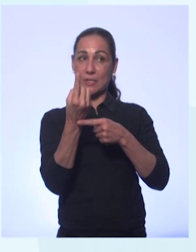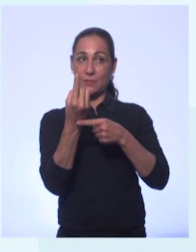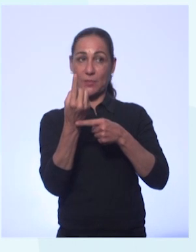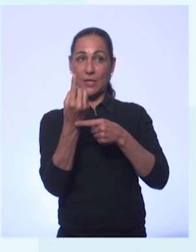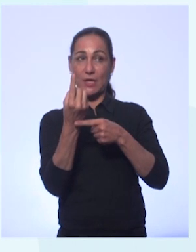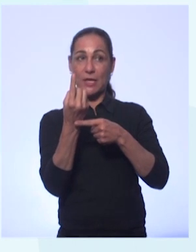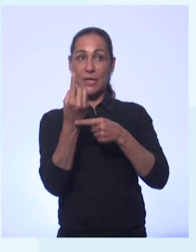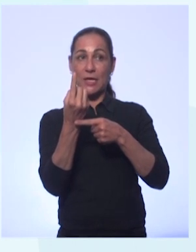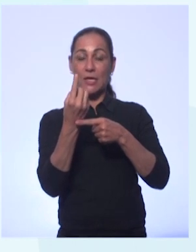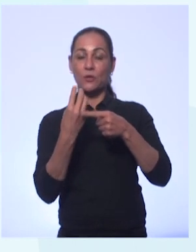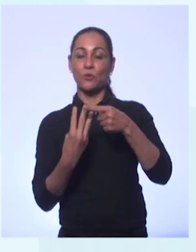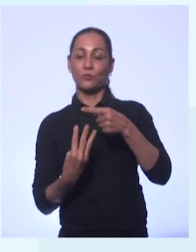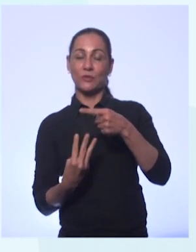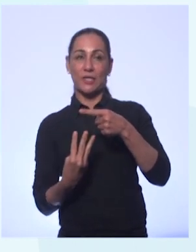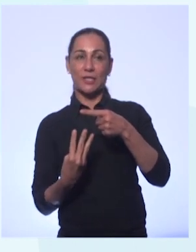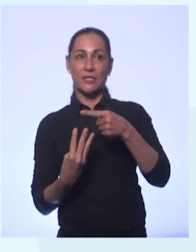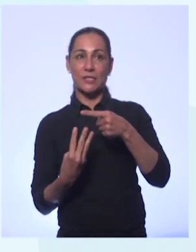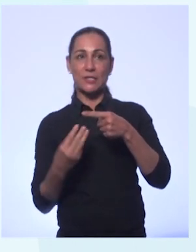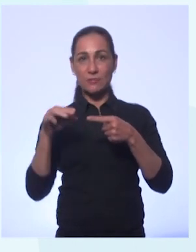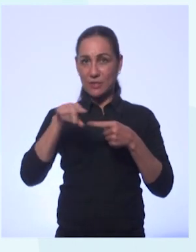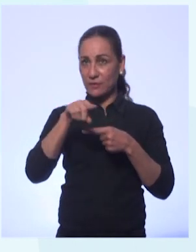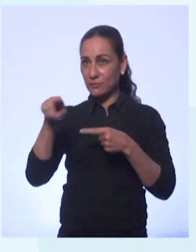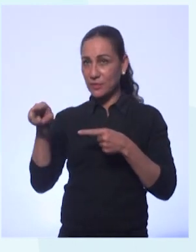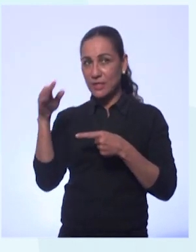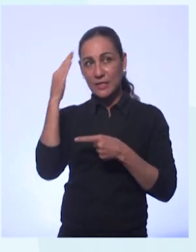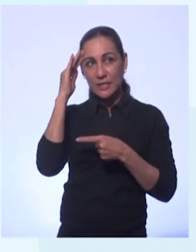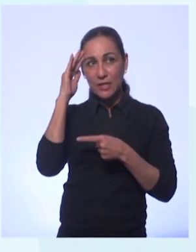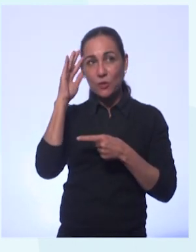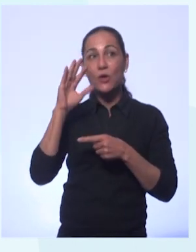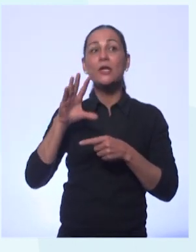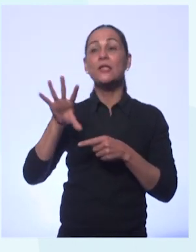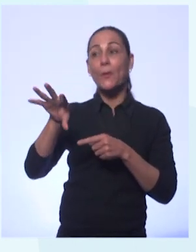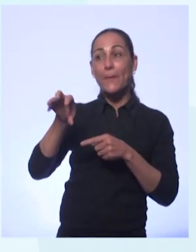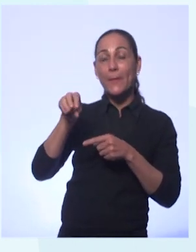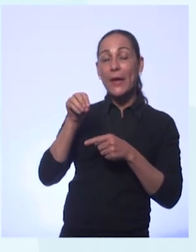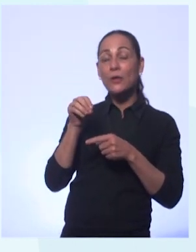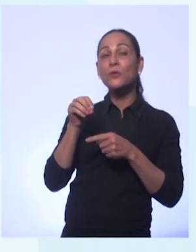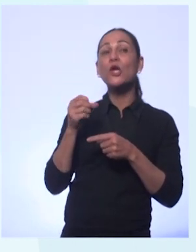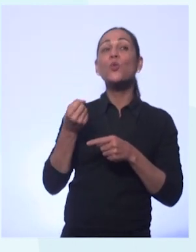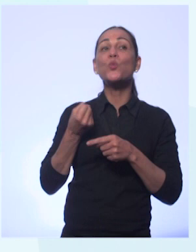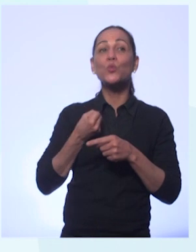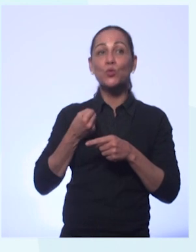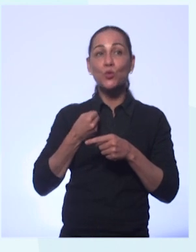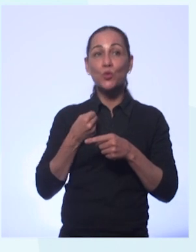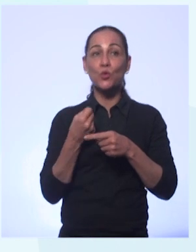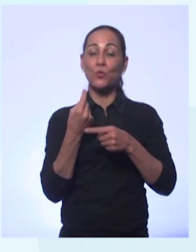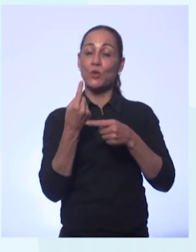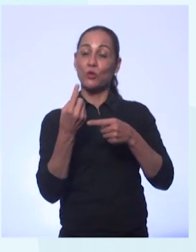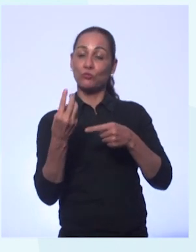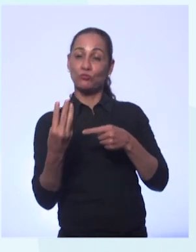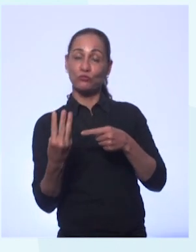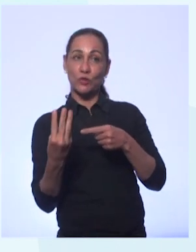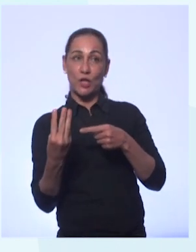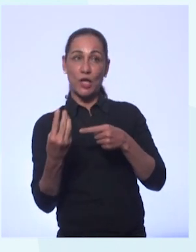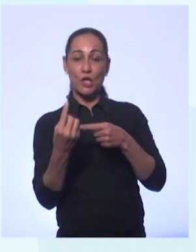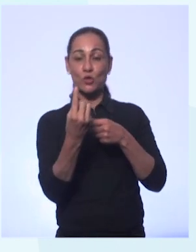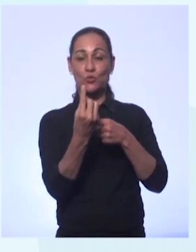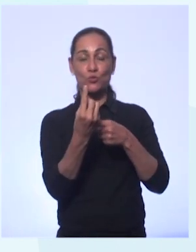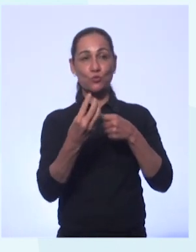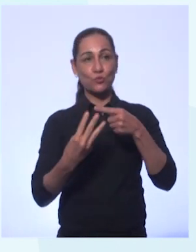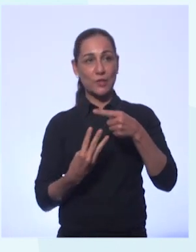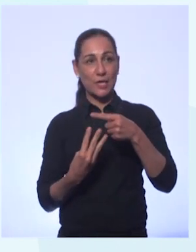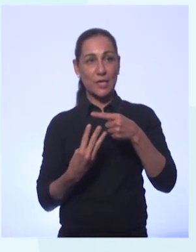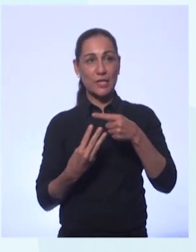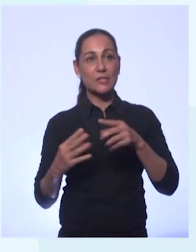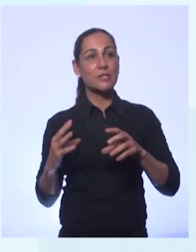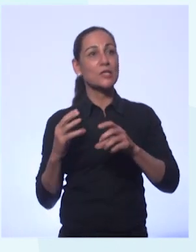nosso número da chave. Será que você entendeu? Pega o número lá da frente, que é o inteiro, multiplica pelo denominador e soma com